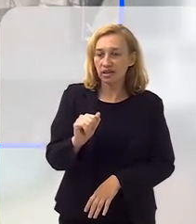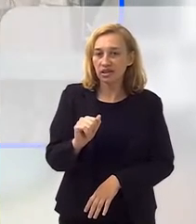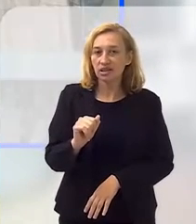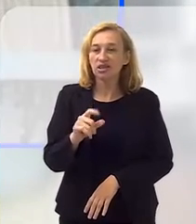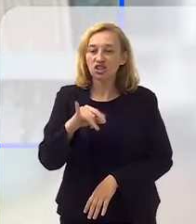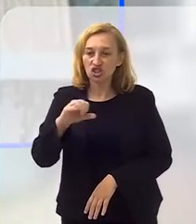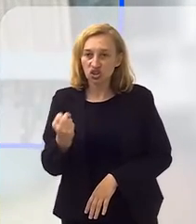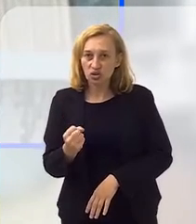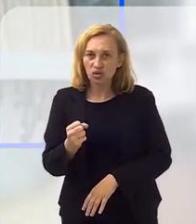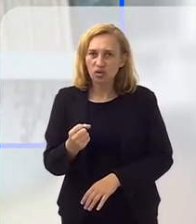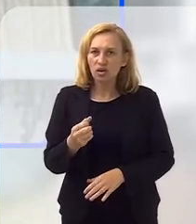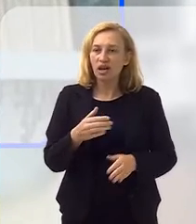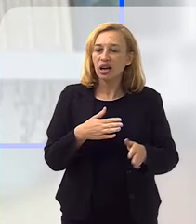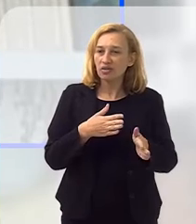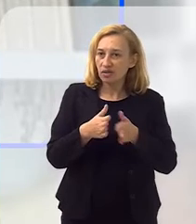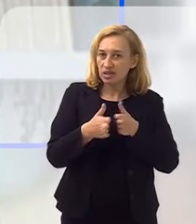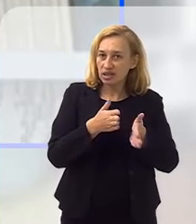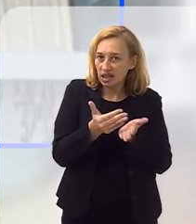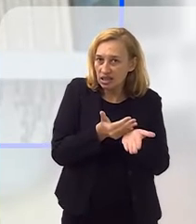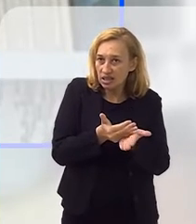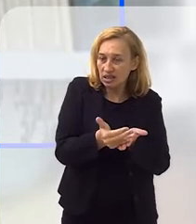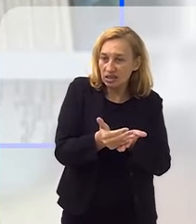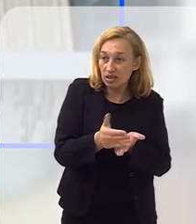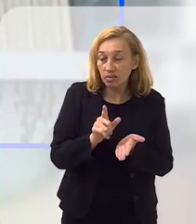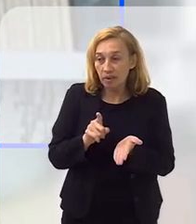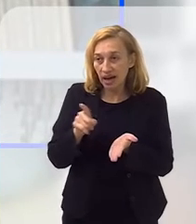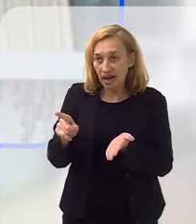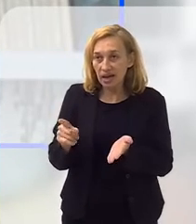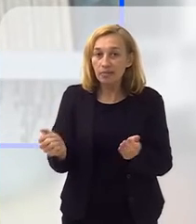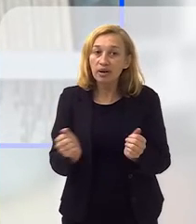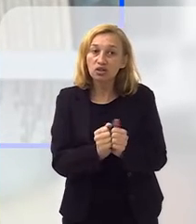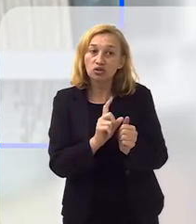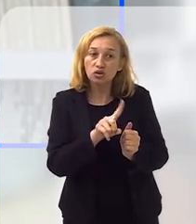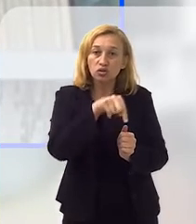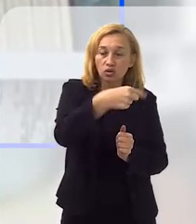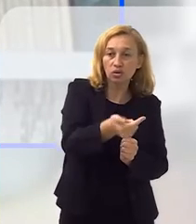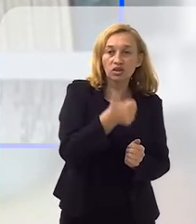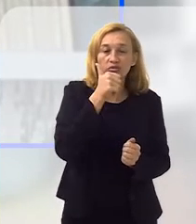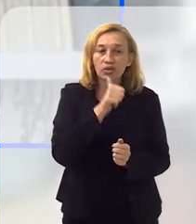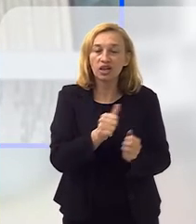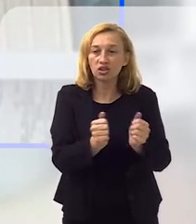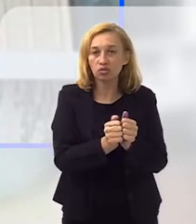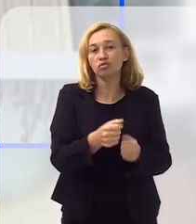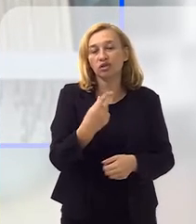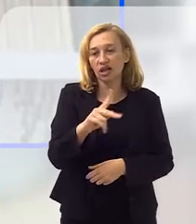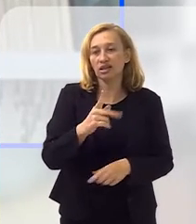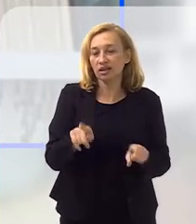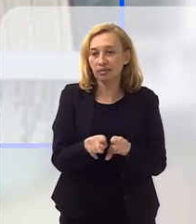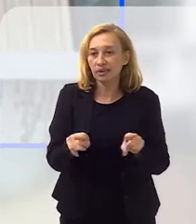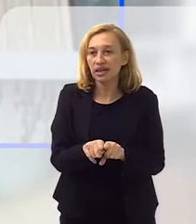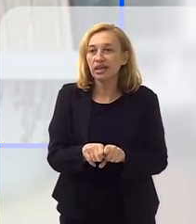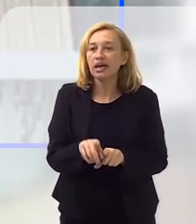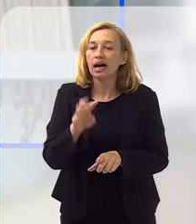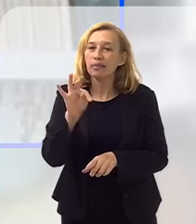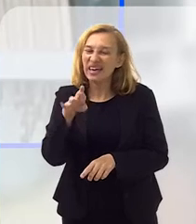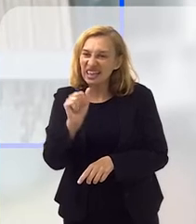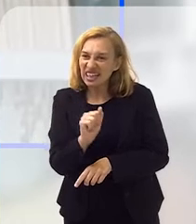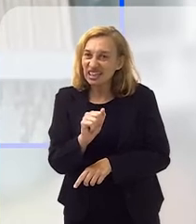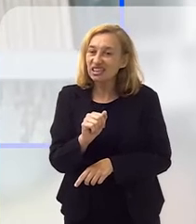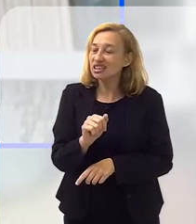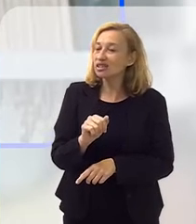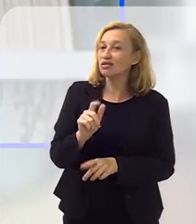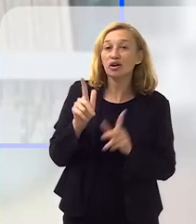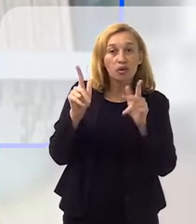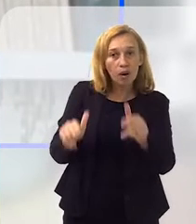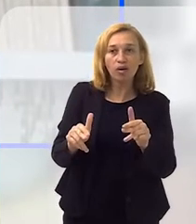foi pioneira de um acesso não só para ela, ela subiu e levava outras mulheres junto com ela. E com a